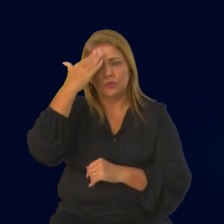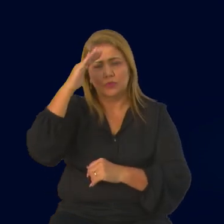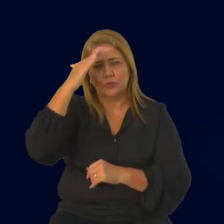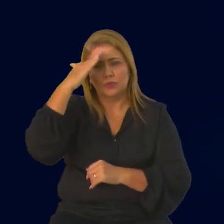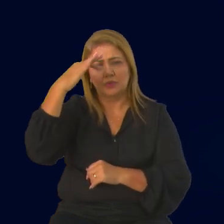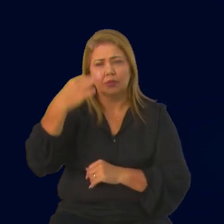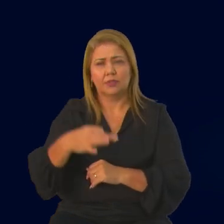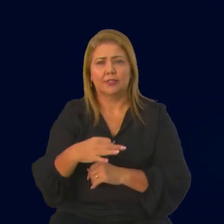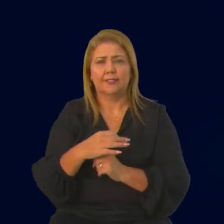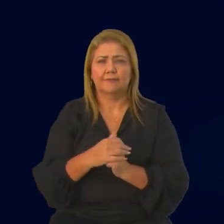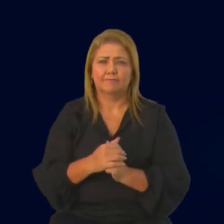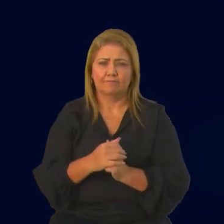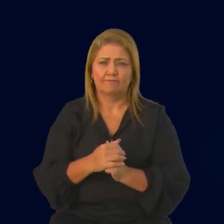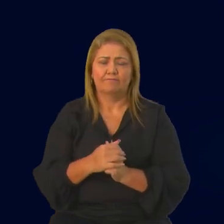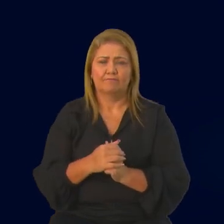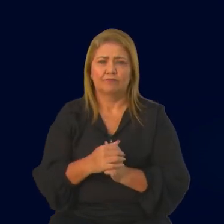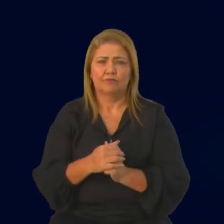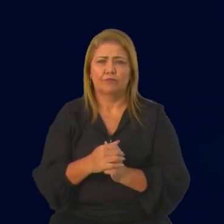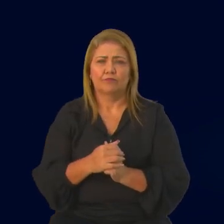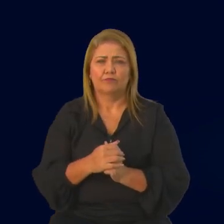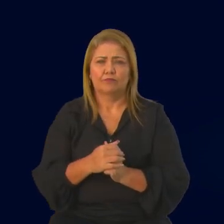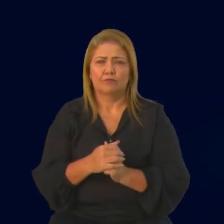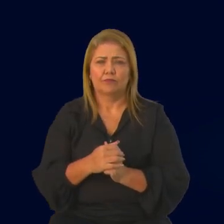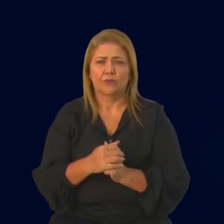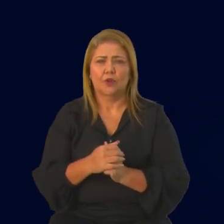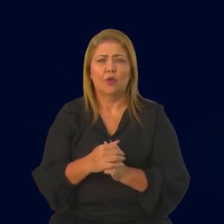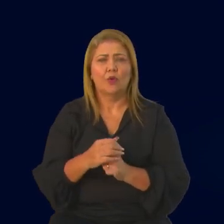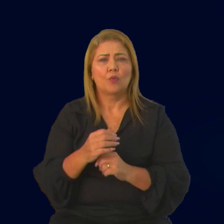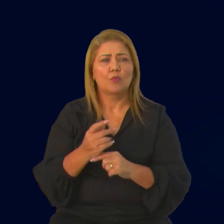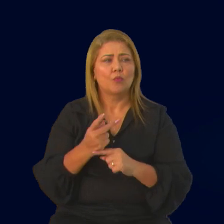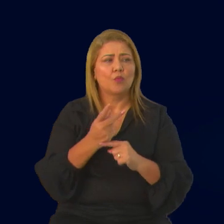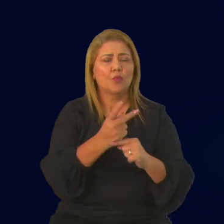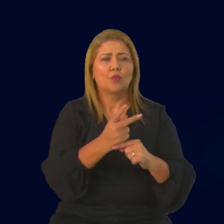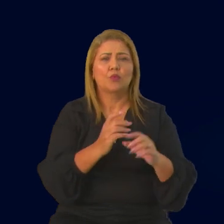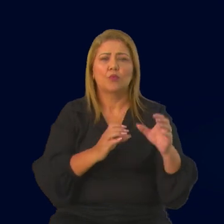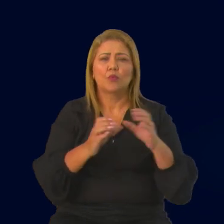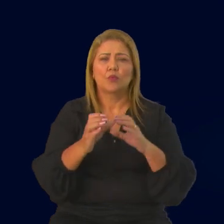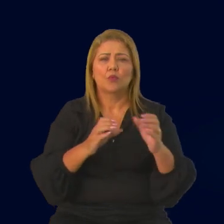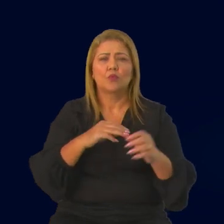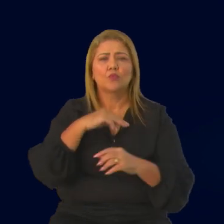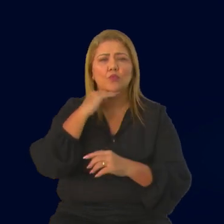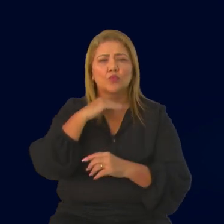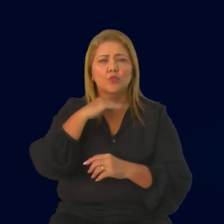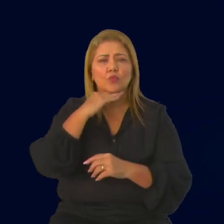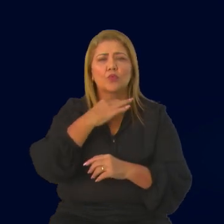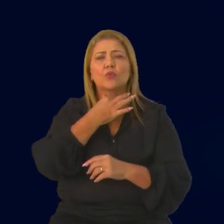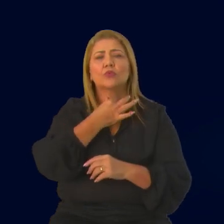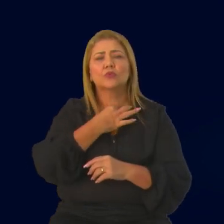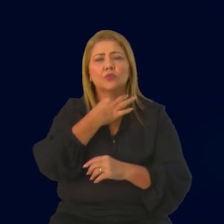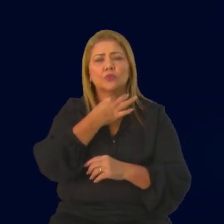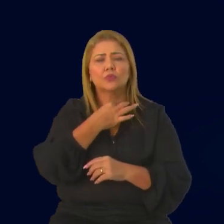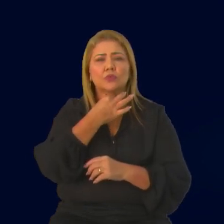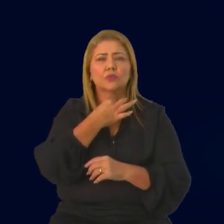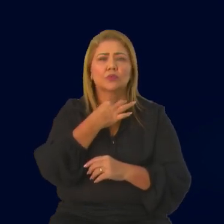vocês, cuidem a coordenação pneumofono-articulatória, para vocês não terem uma ressonância laringofaríngica,